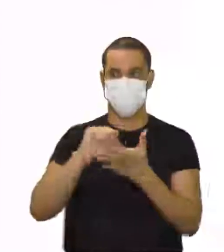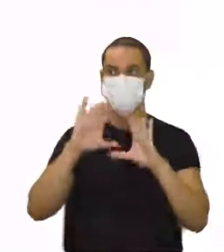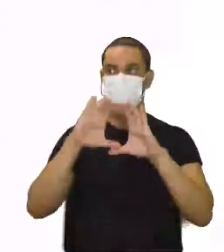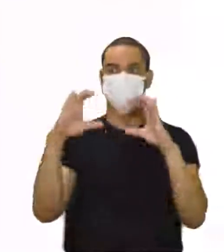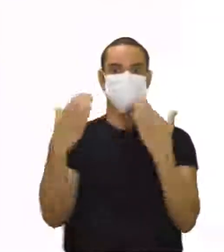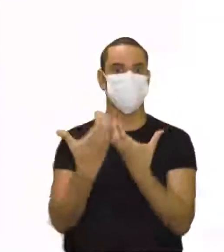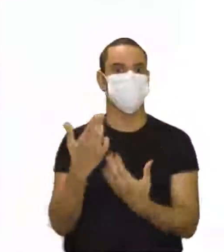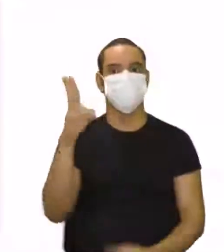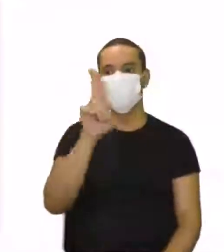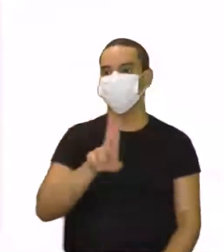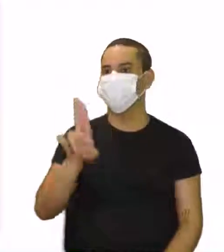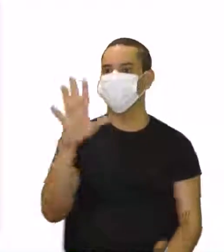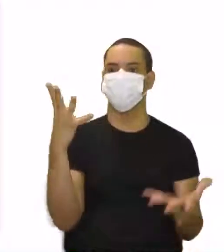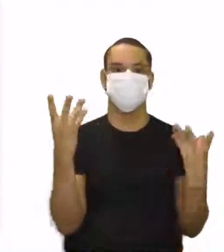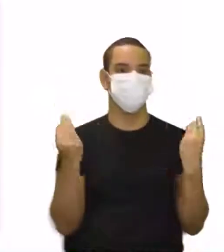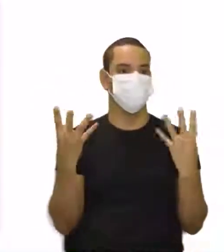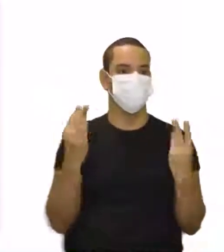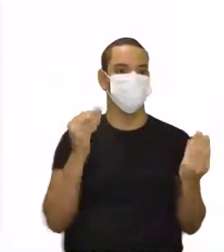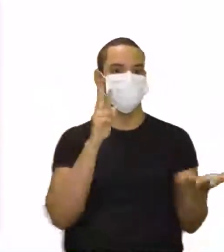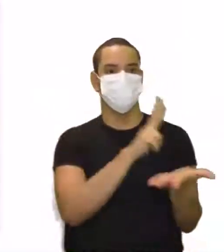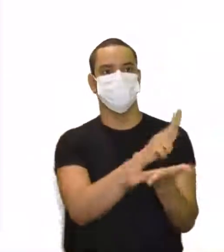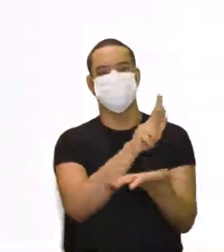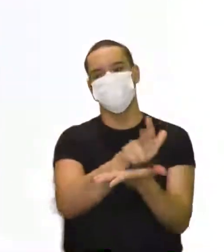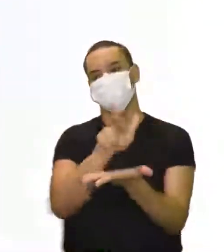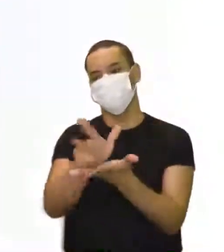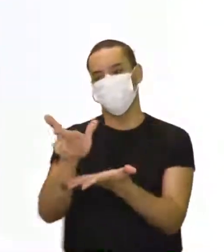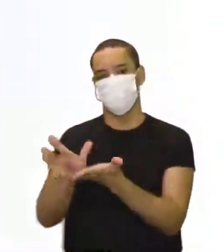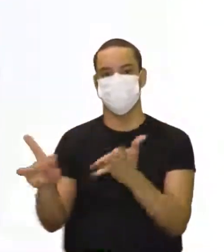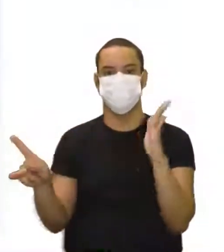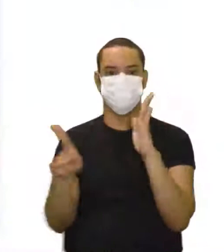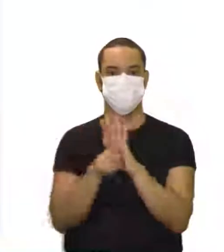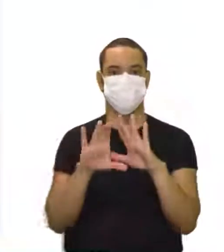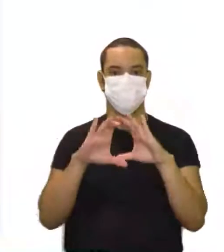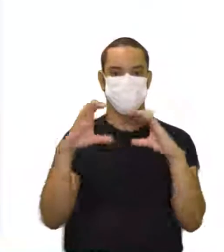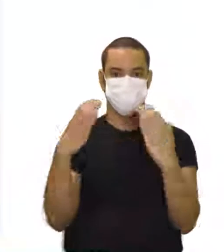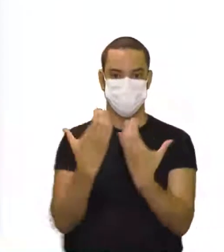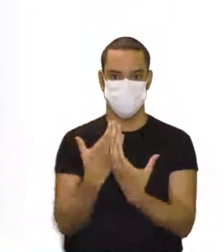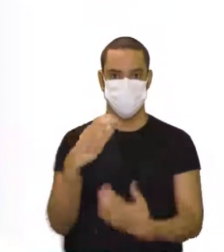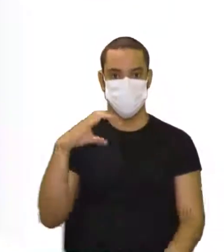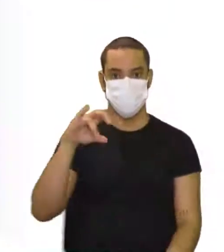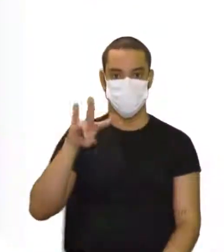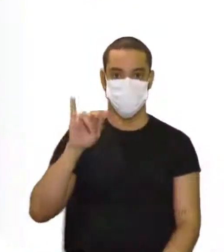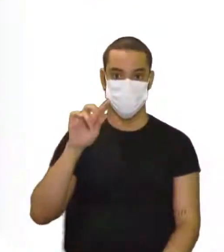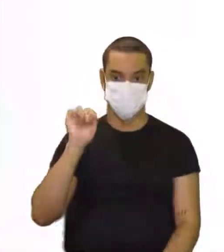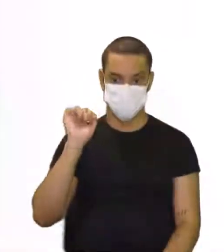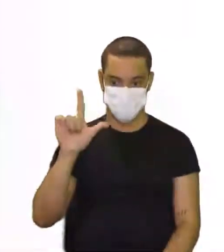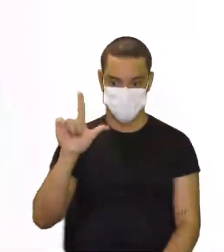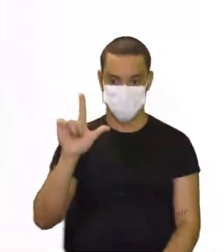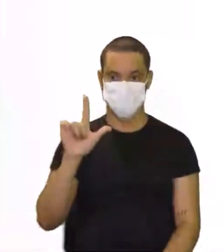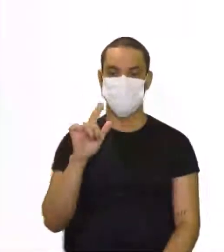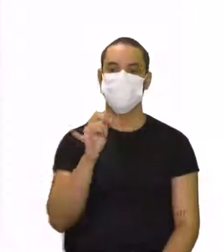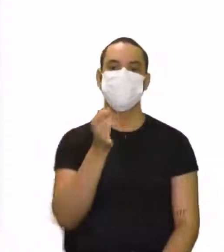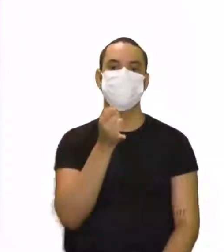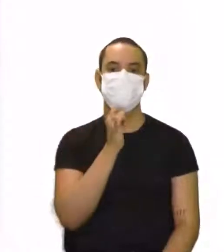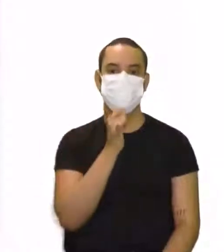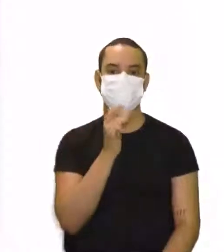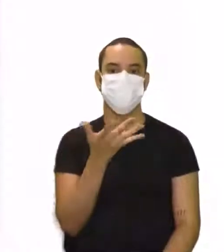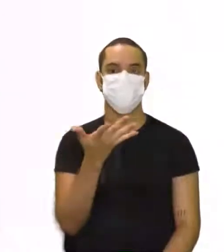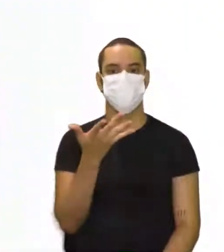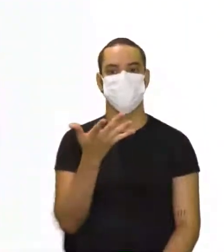usuária emergiu dos mais variados segmentos da comunidade civil. Olha só,